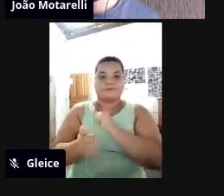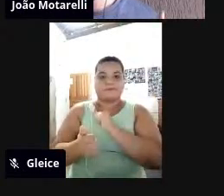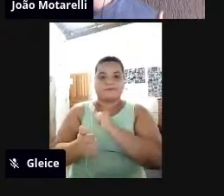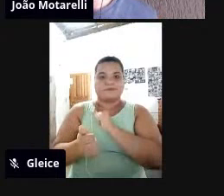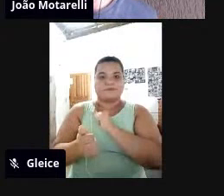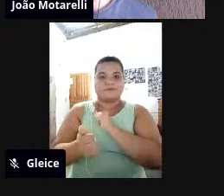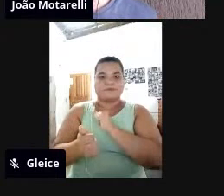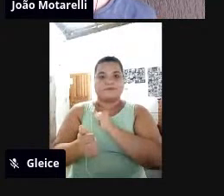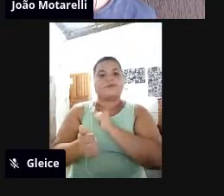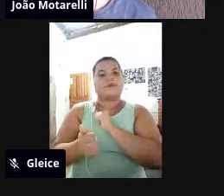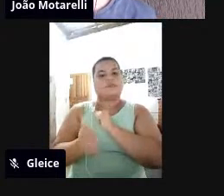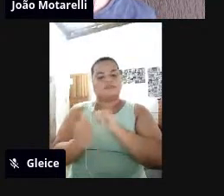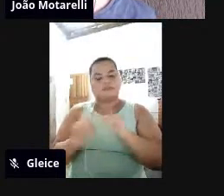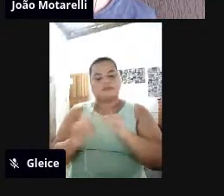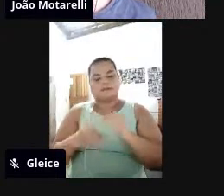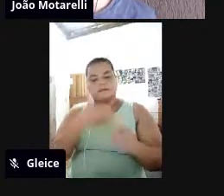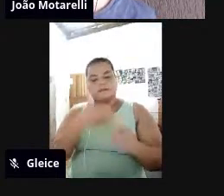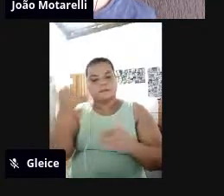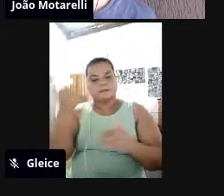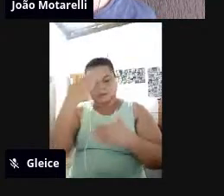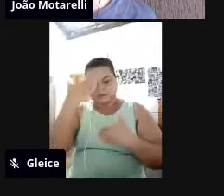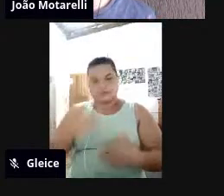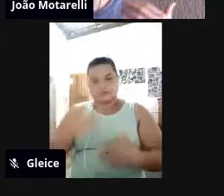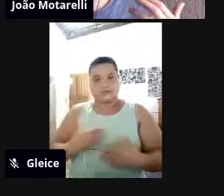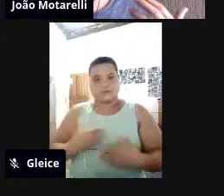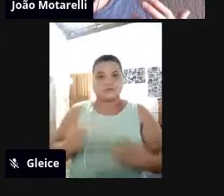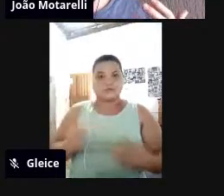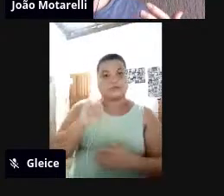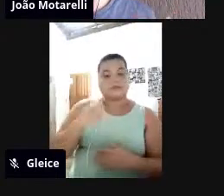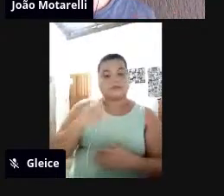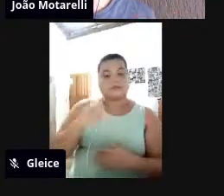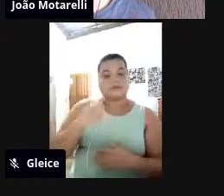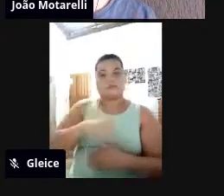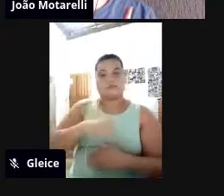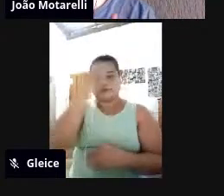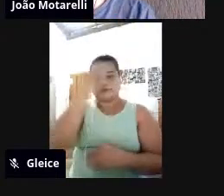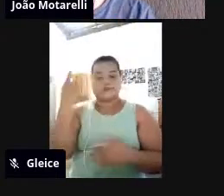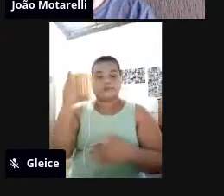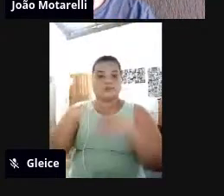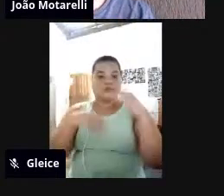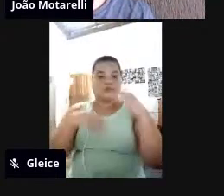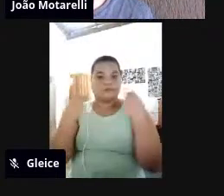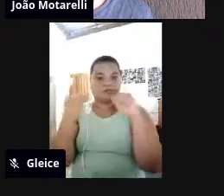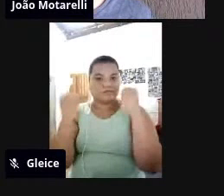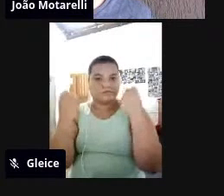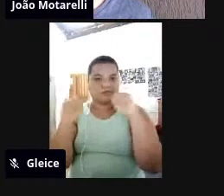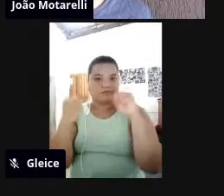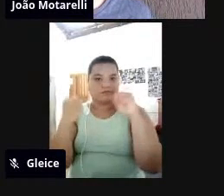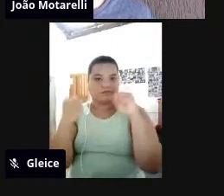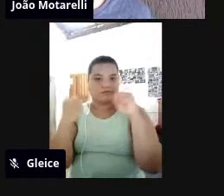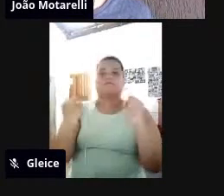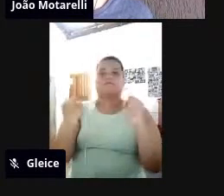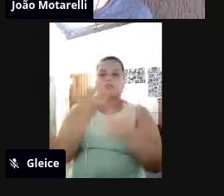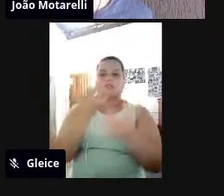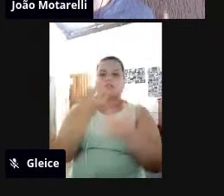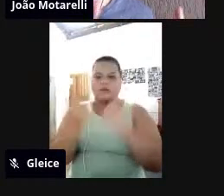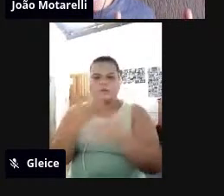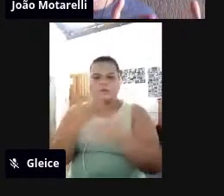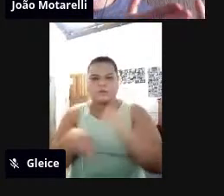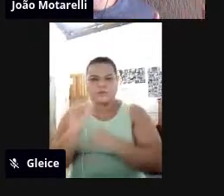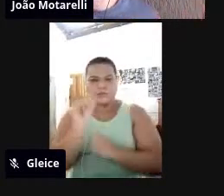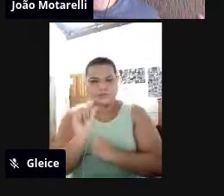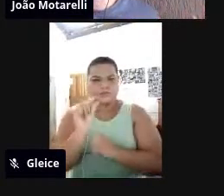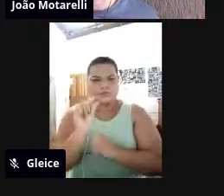performance. Se eu tenho um atleta que não está comendo suficientemente a quantidade de calorias, esse é um indivíduo que